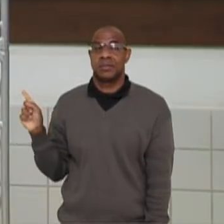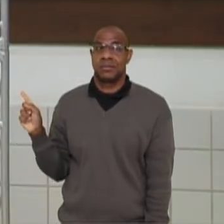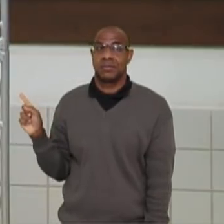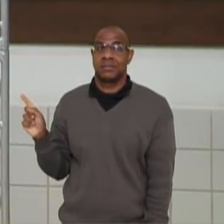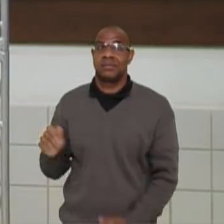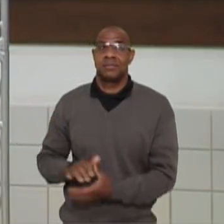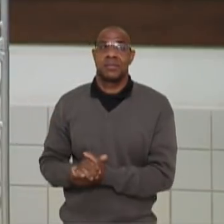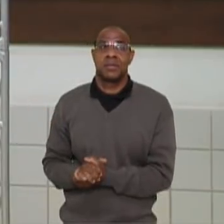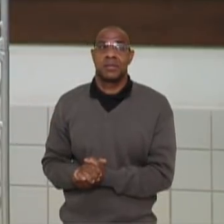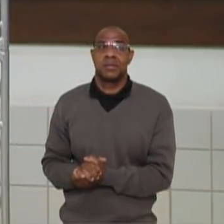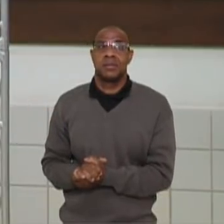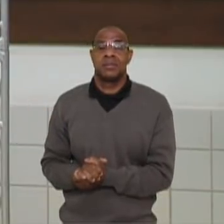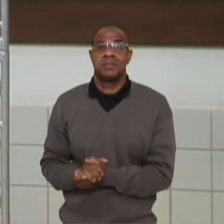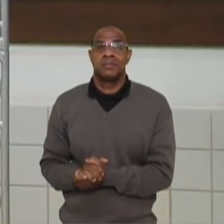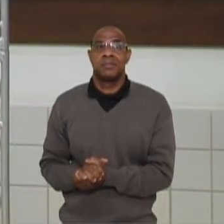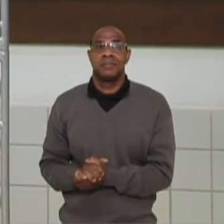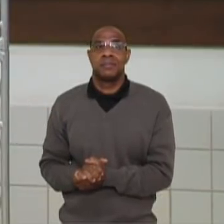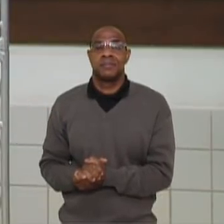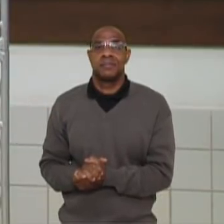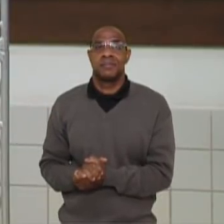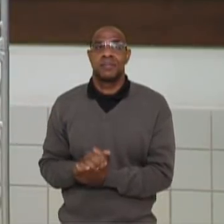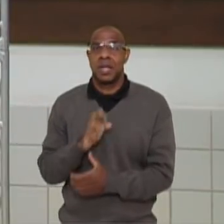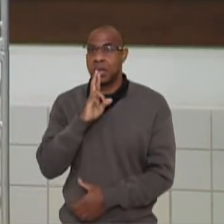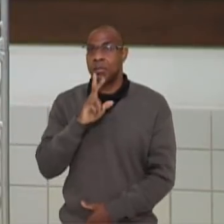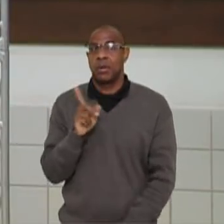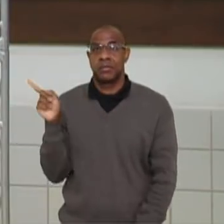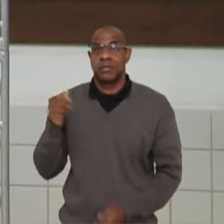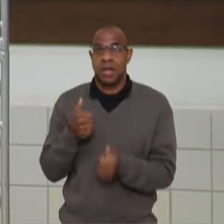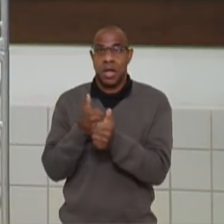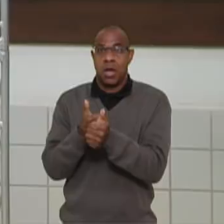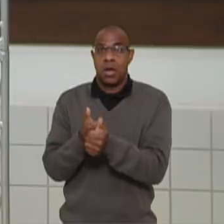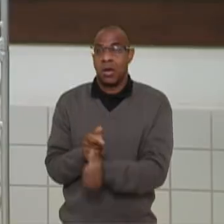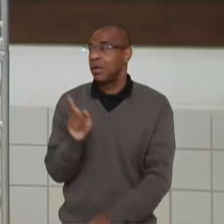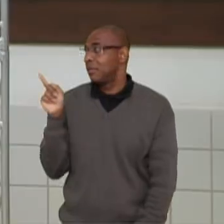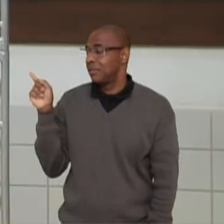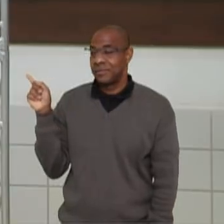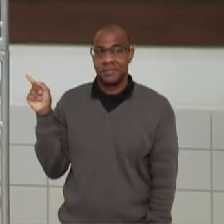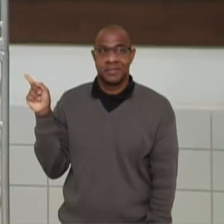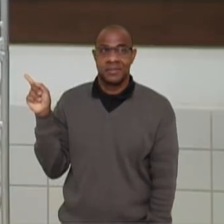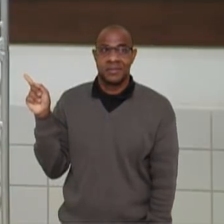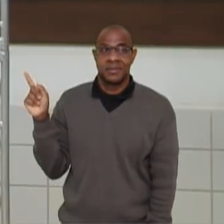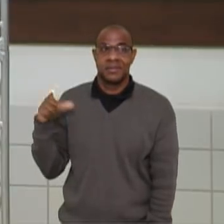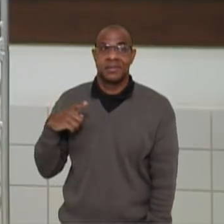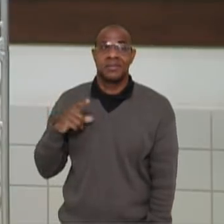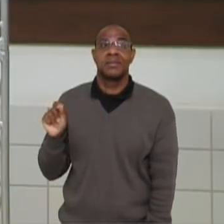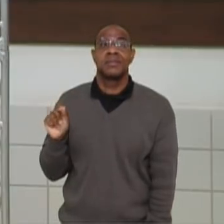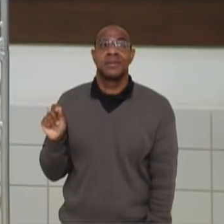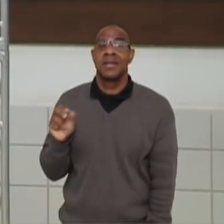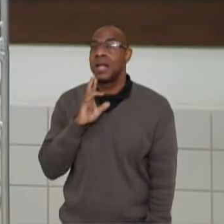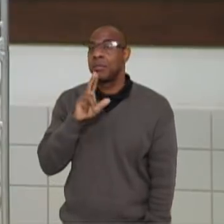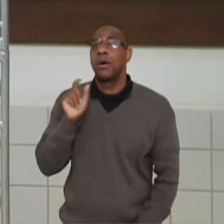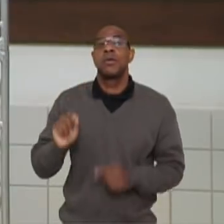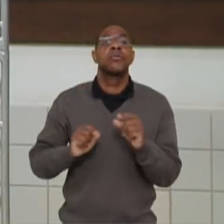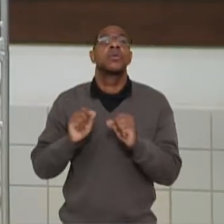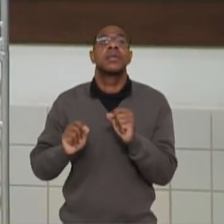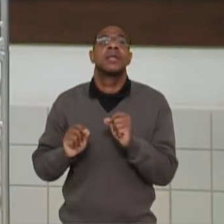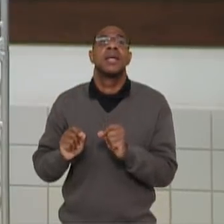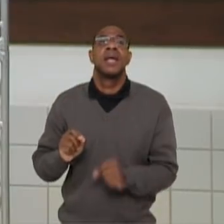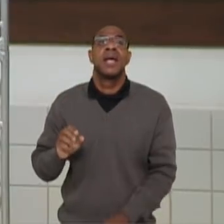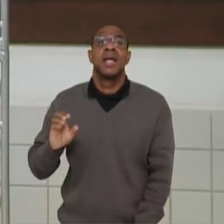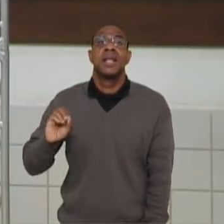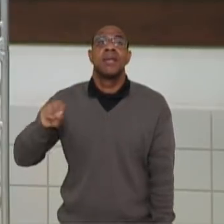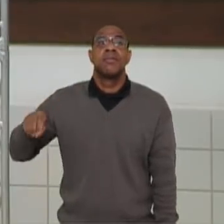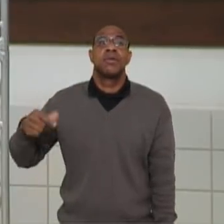e 45 por 9 dá 5. Ou seja, eu tenho 1/5, que é 0,2, dividindo 1 por